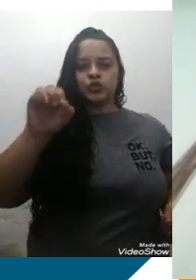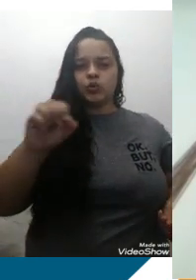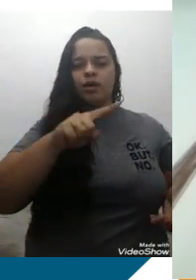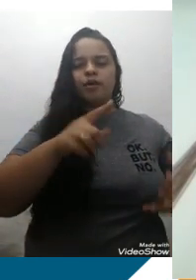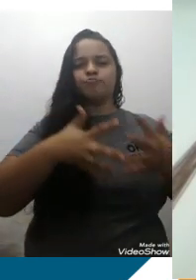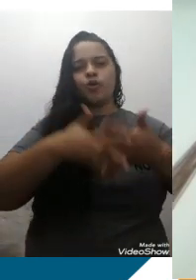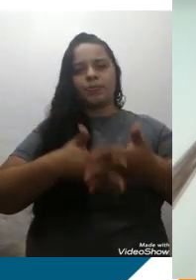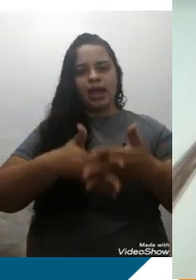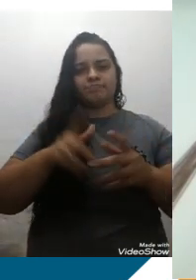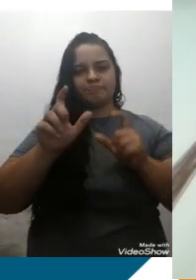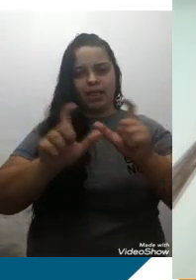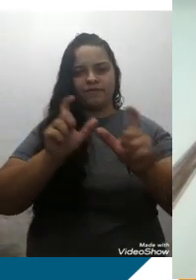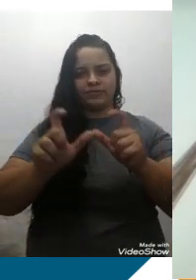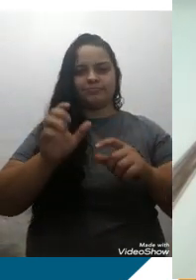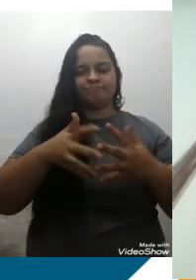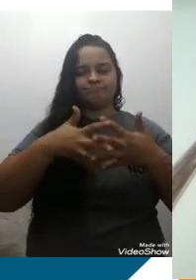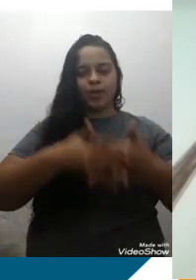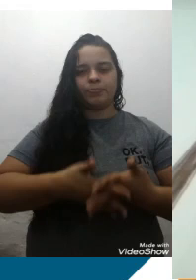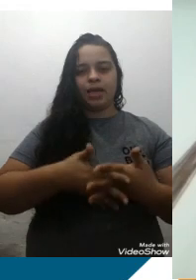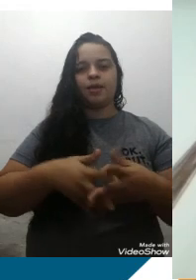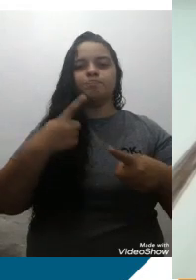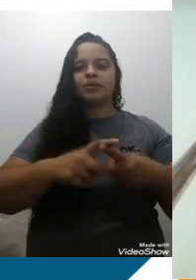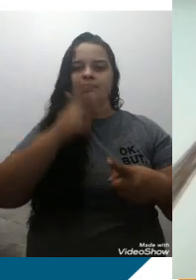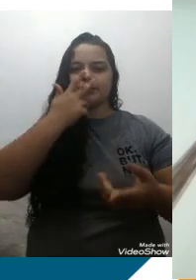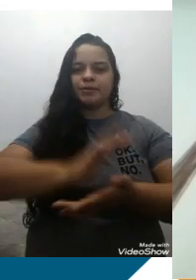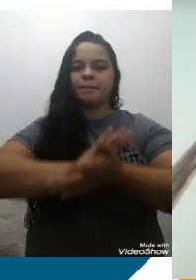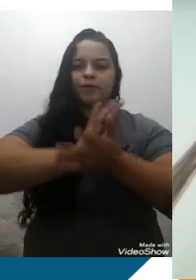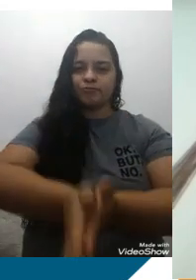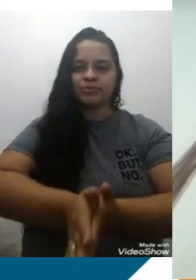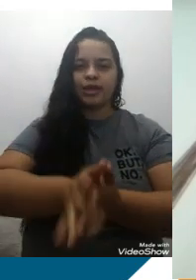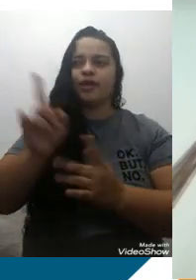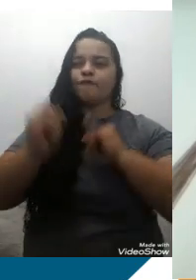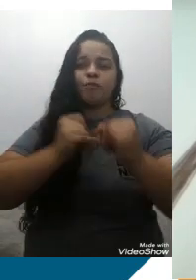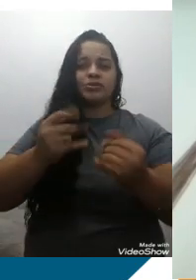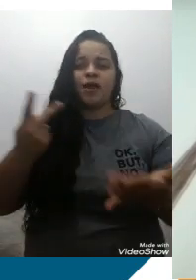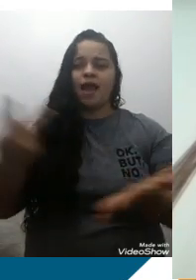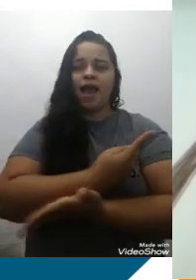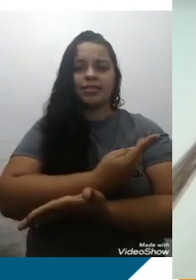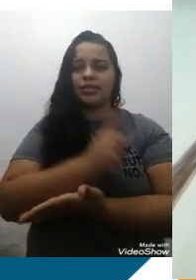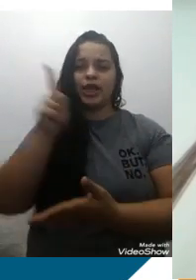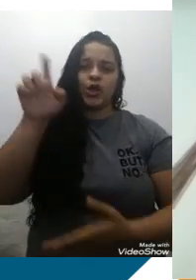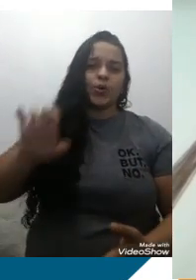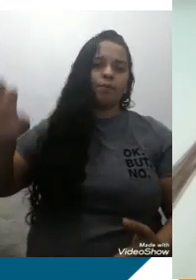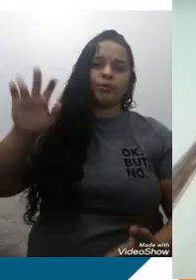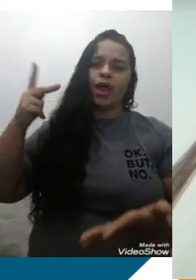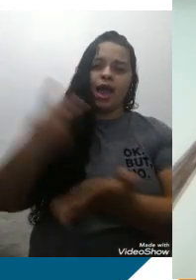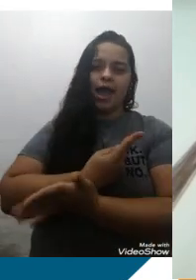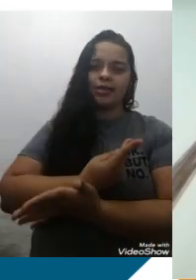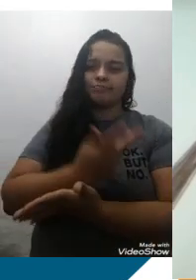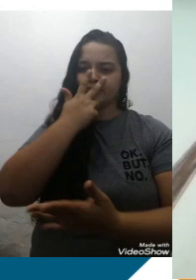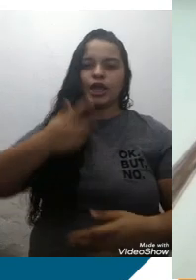é complicado, porque ele nasce de um preconceito e de uma informação errada dos europeus,